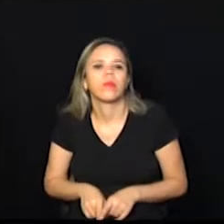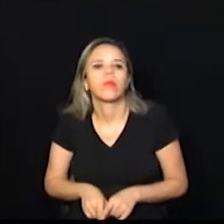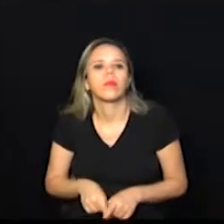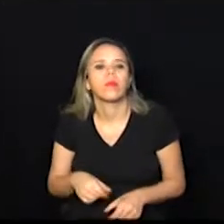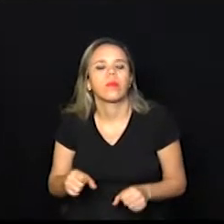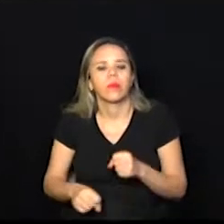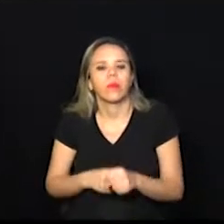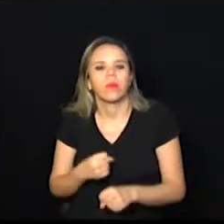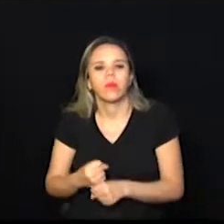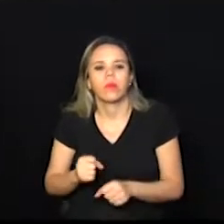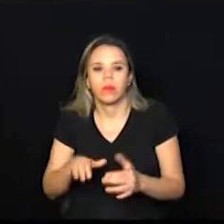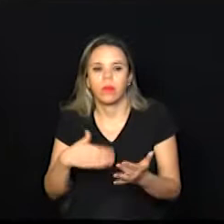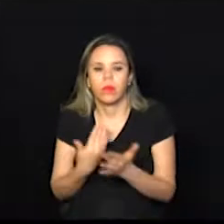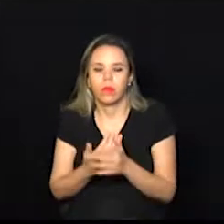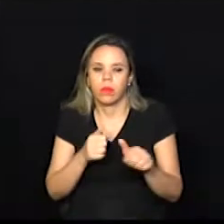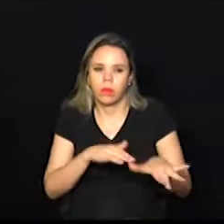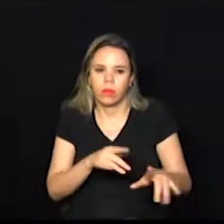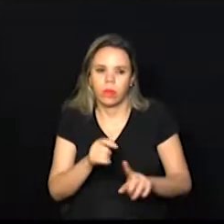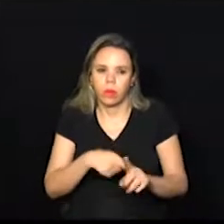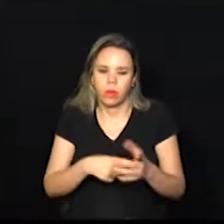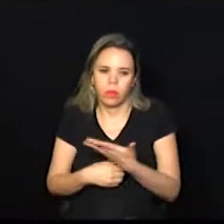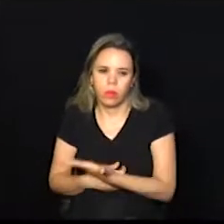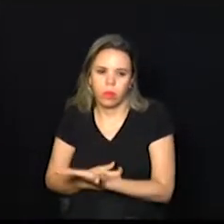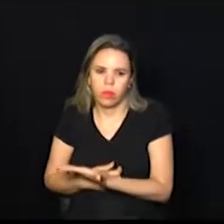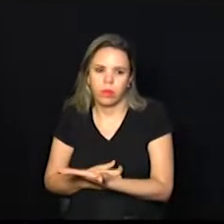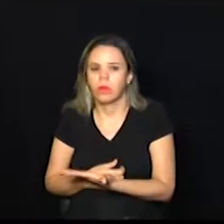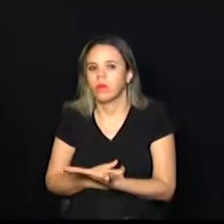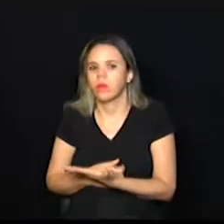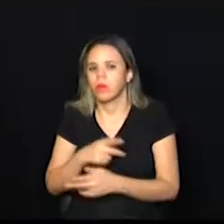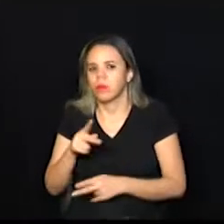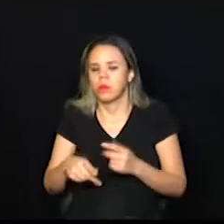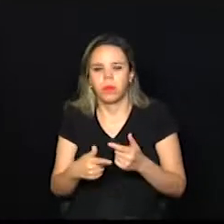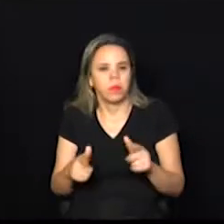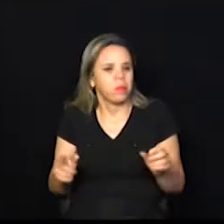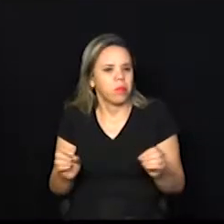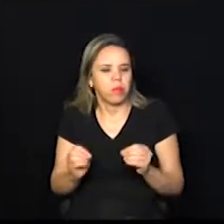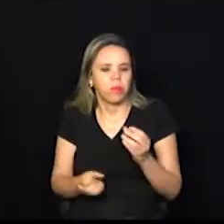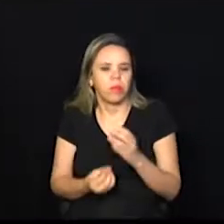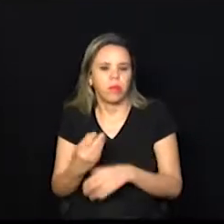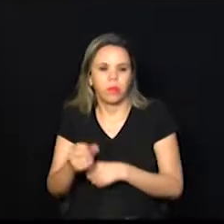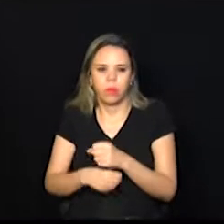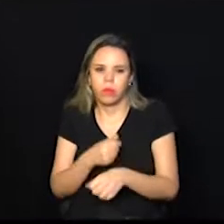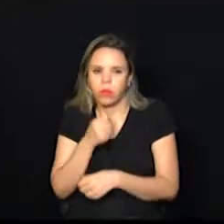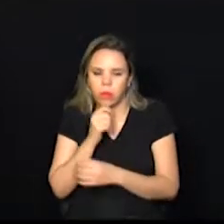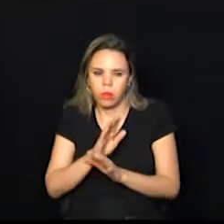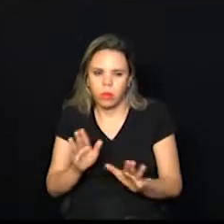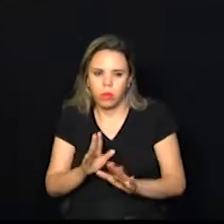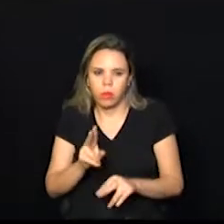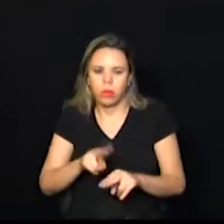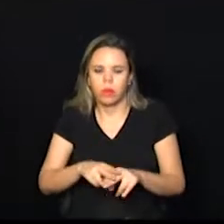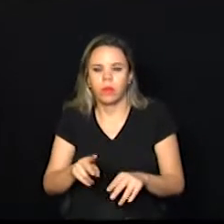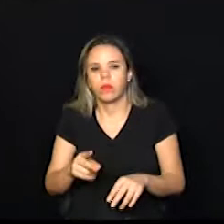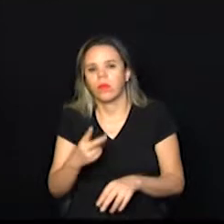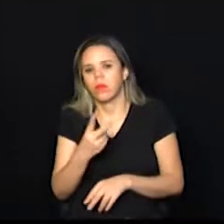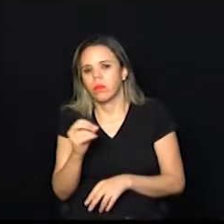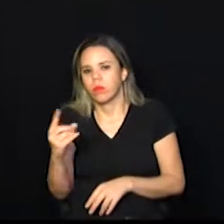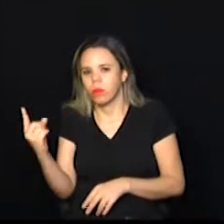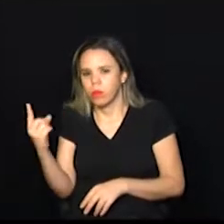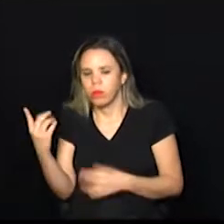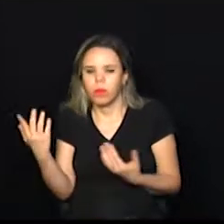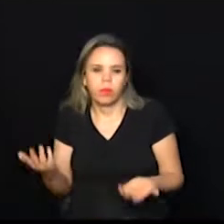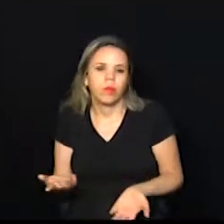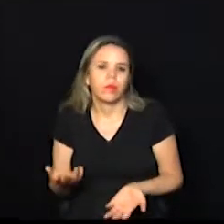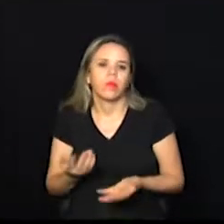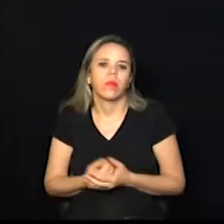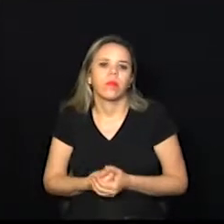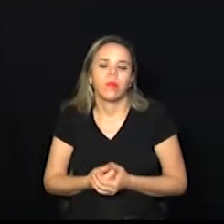que é até setembro, tá? Sem residência não tivemos nenhum esse ano ainda, e 2021. E aí, o que